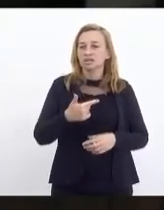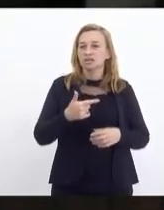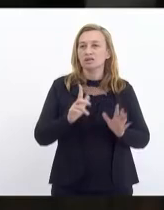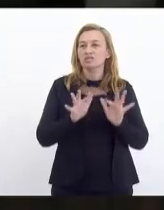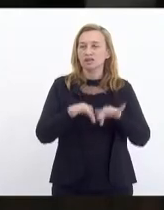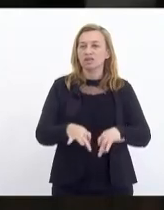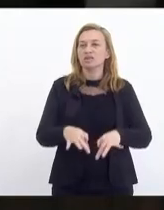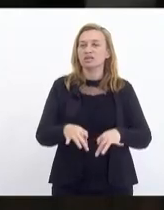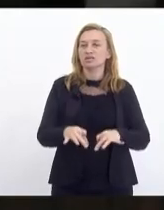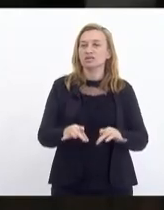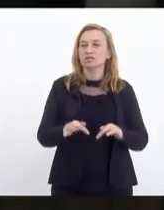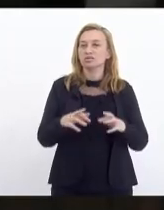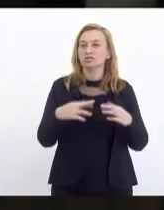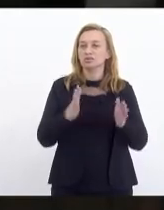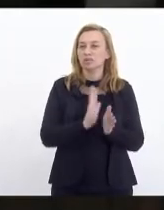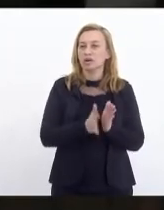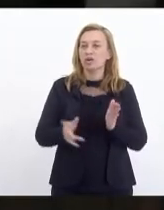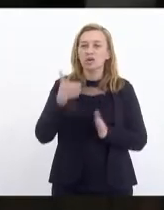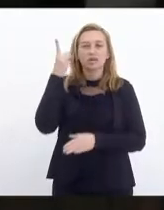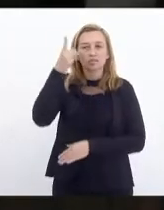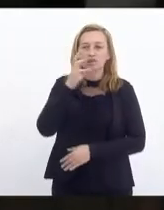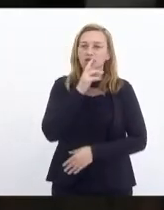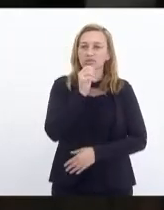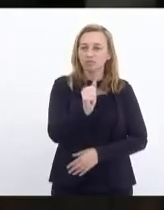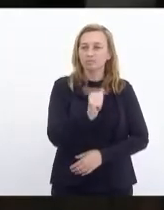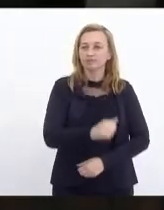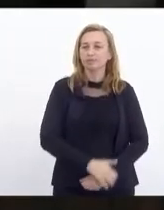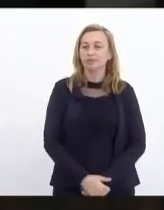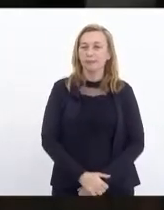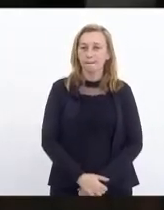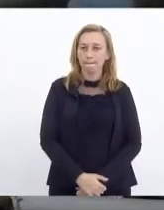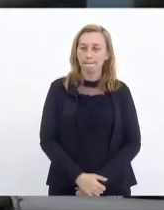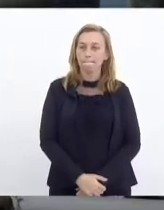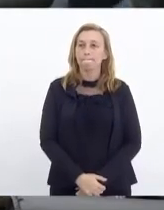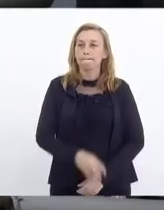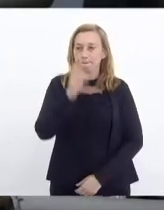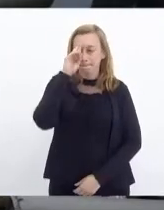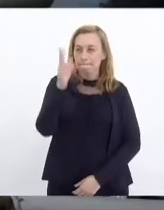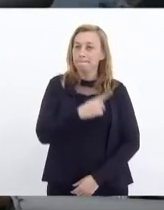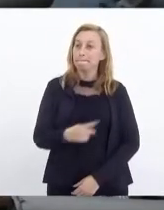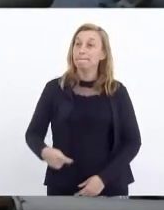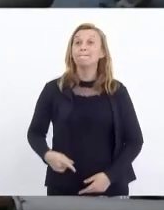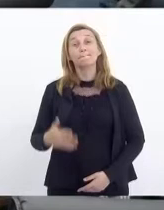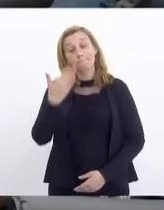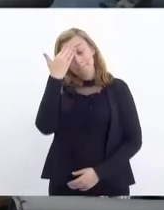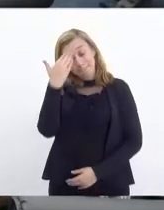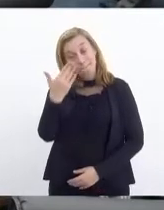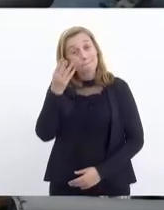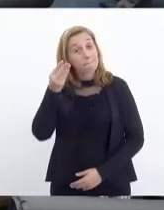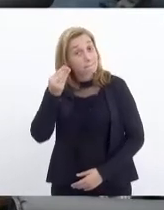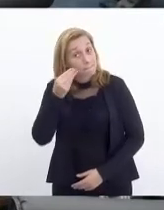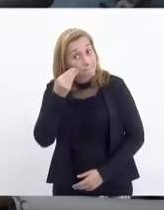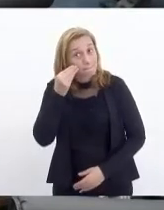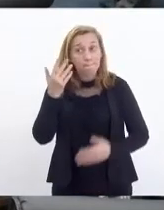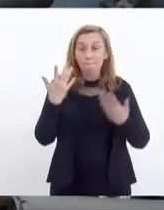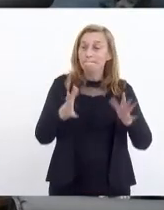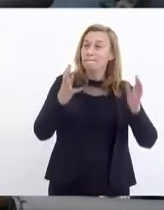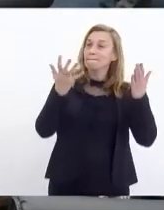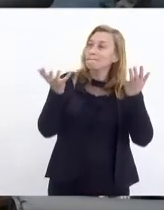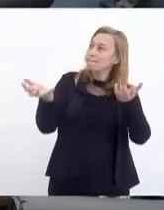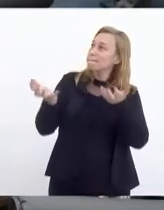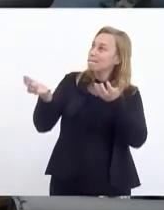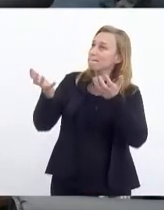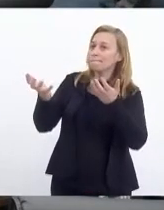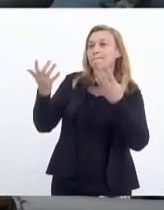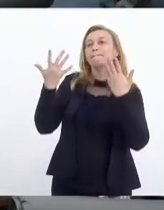encerrar os trabalhos, pela ordem do deputado Rodrigo Amorim. Senhor presidente, muito obrigado pela oportunidade. Quero saudar